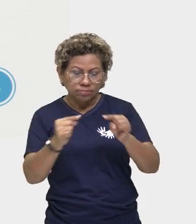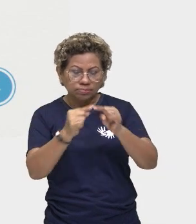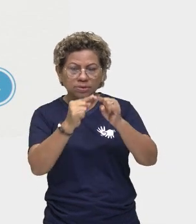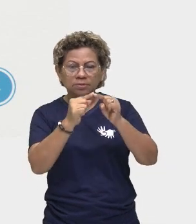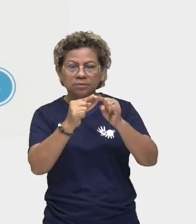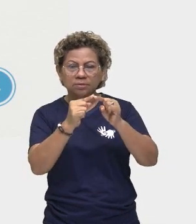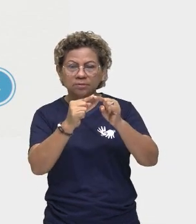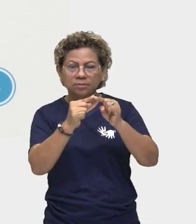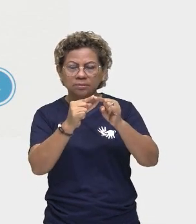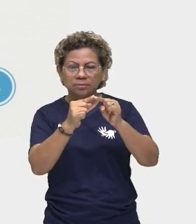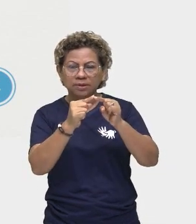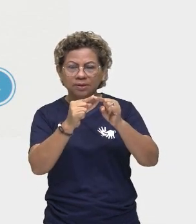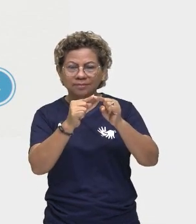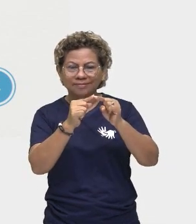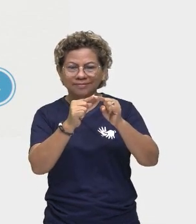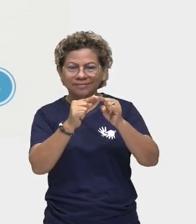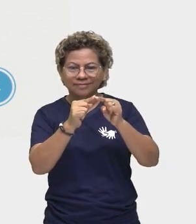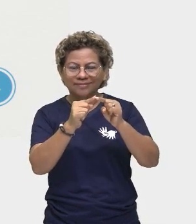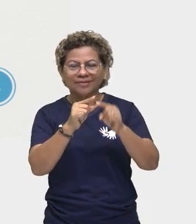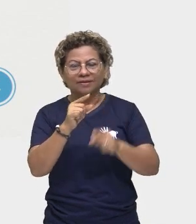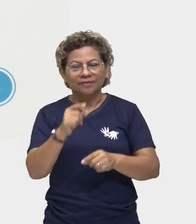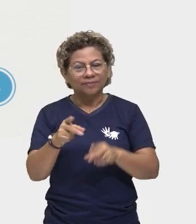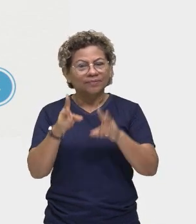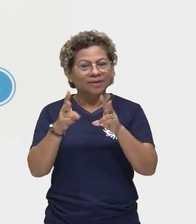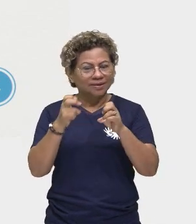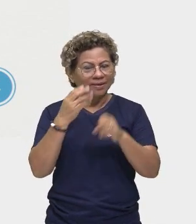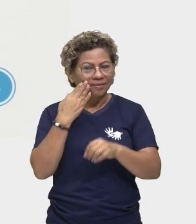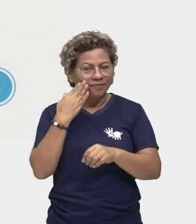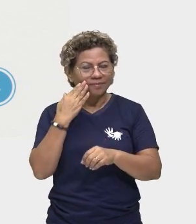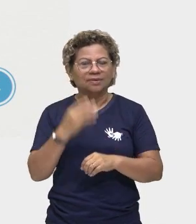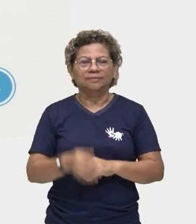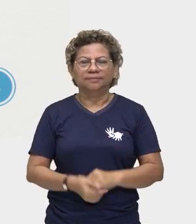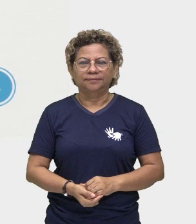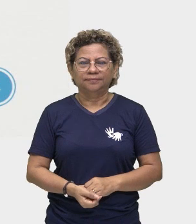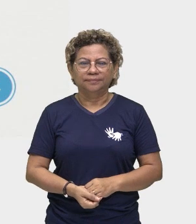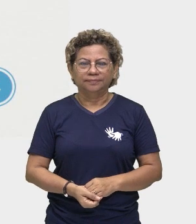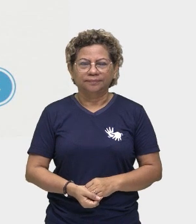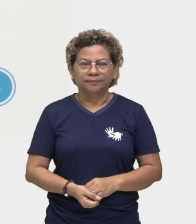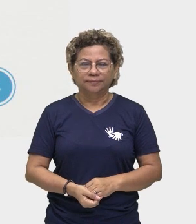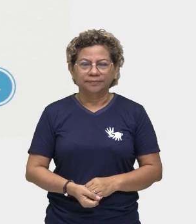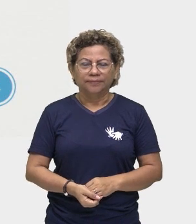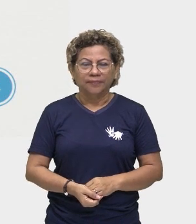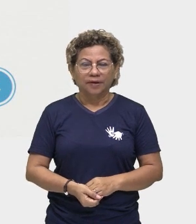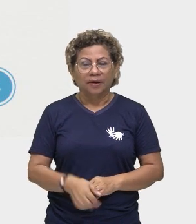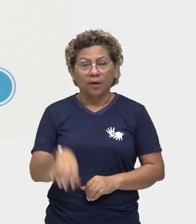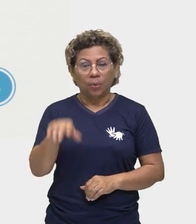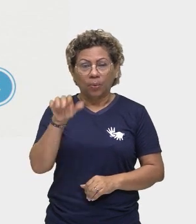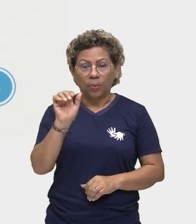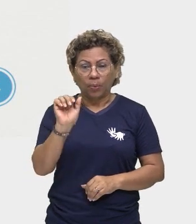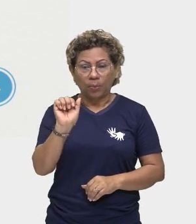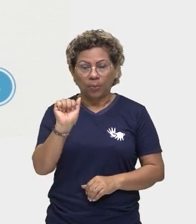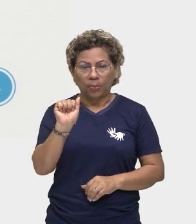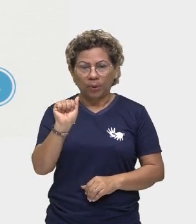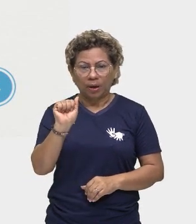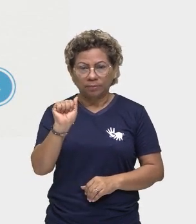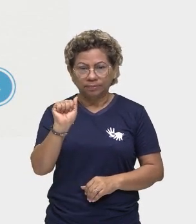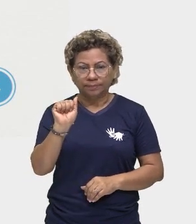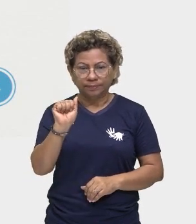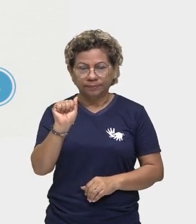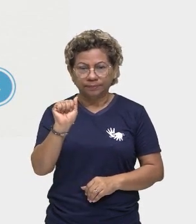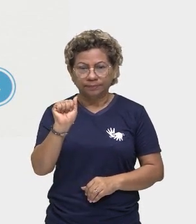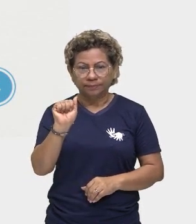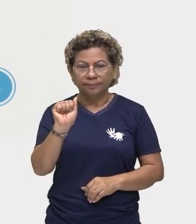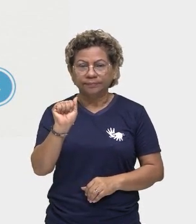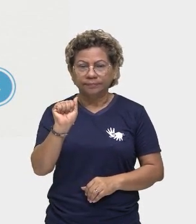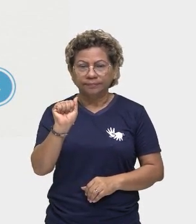ser segmentos consecutivos. Então vamos pegar aqui, por exemplo, o vértice A. Então observe que a diagonal sai daqui, ó, de